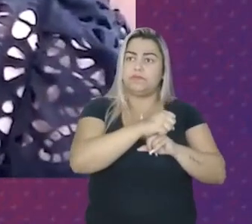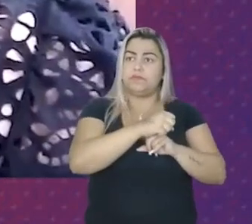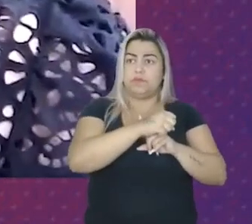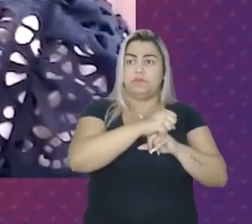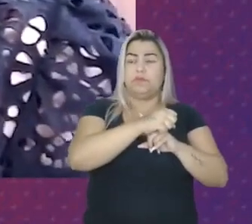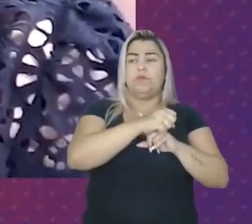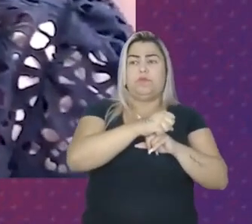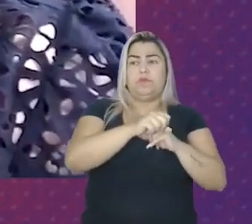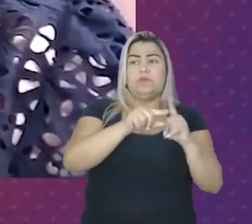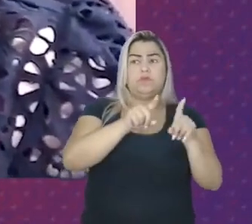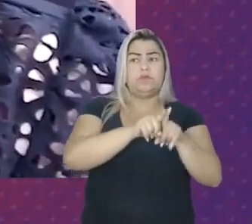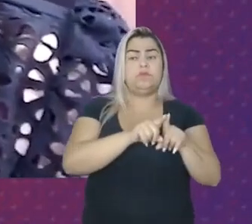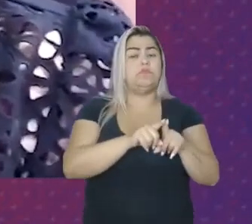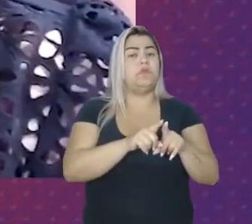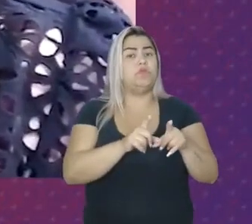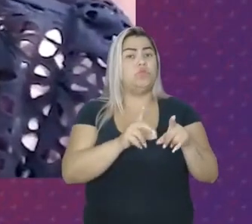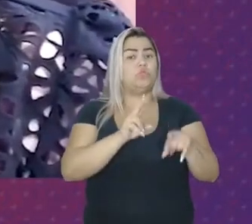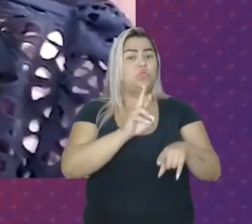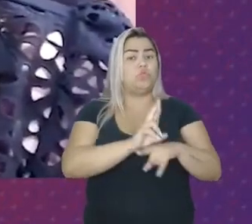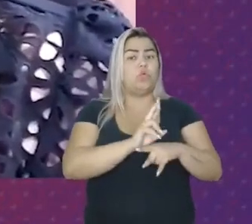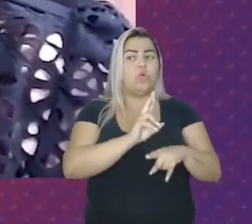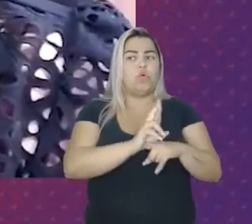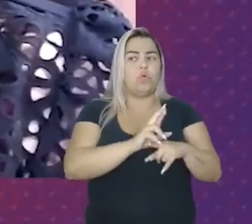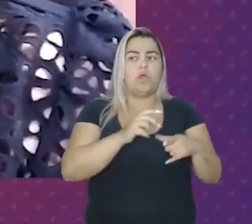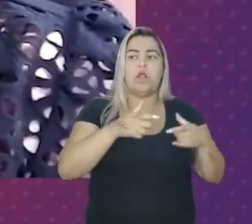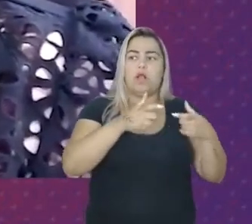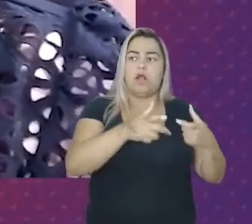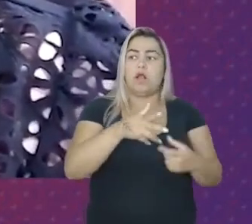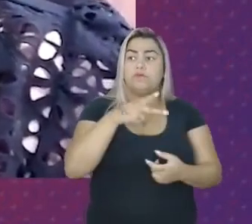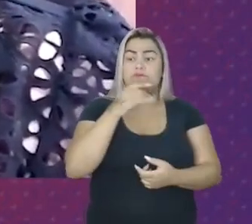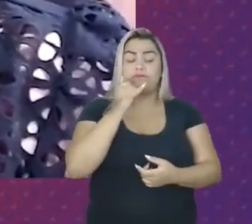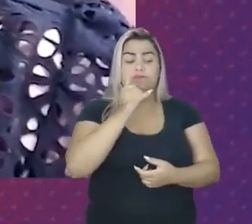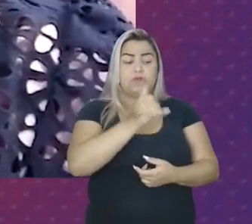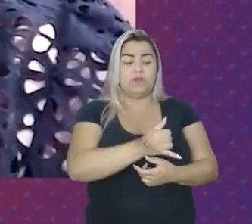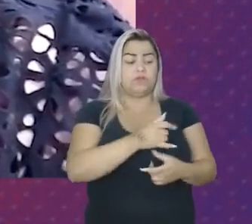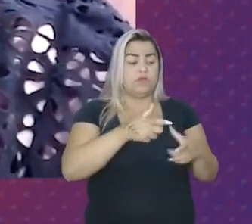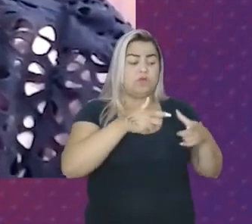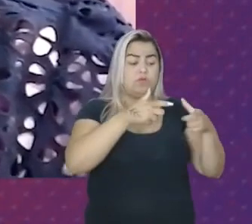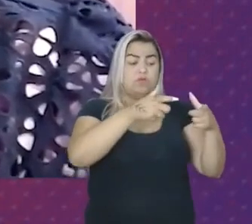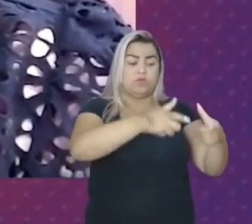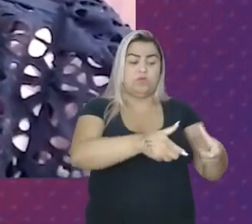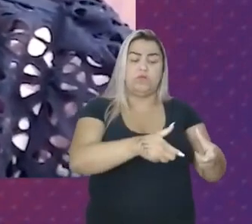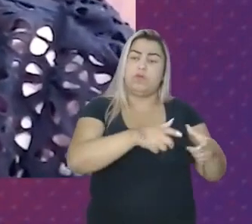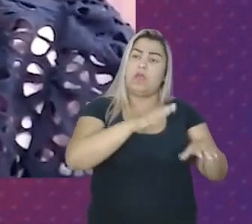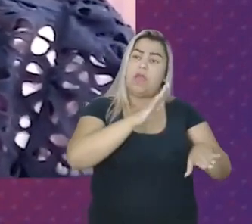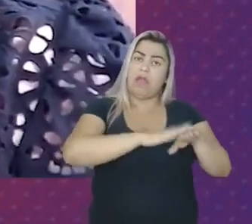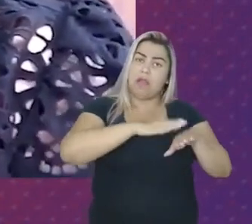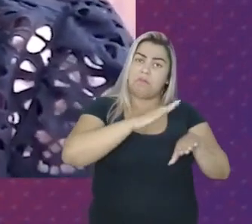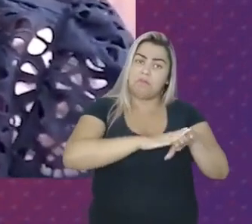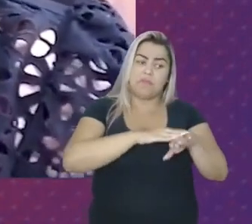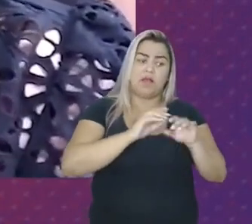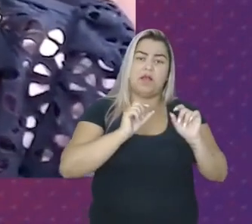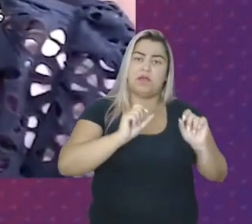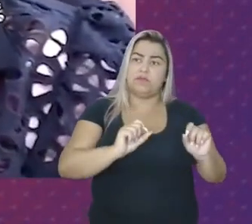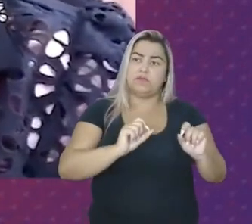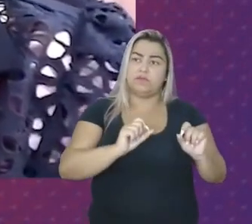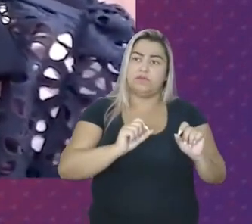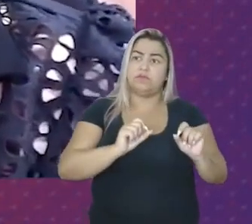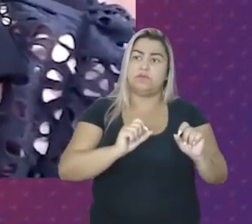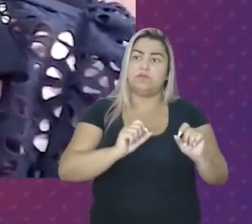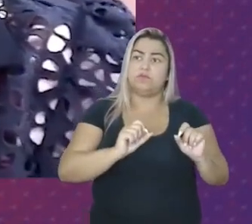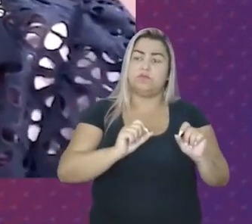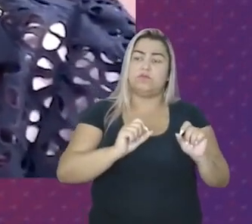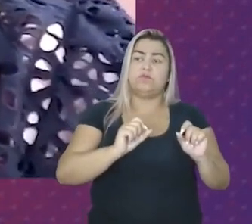nos reservou um lugar que é fora, né, que é o ambiente mais doméstico, né,